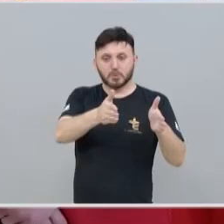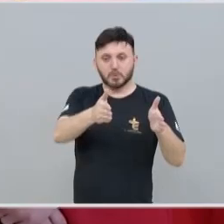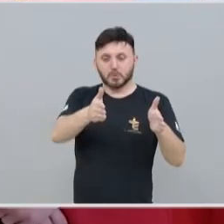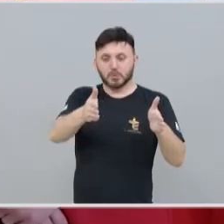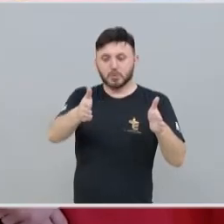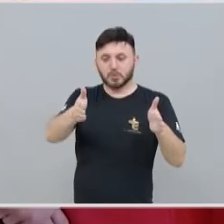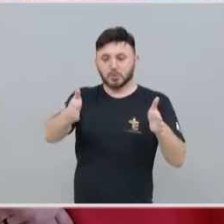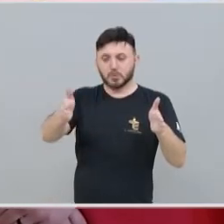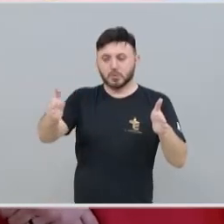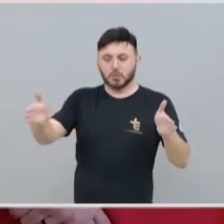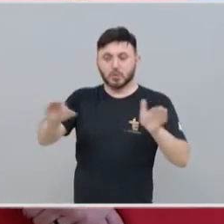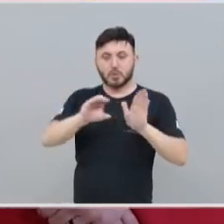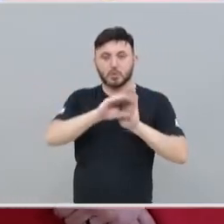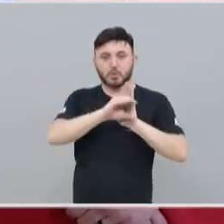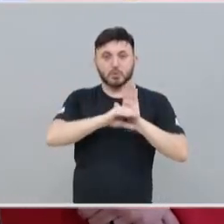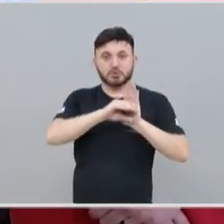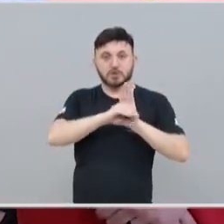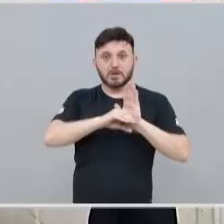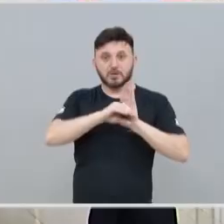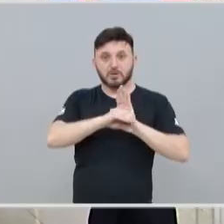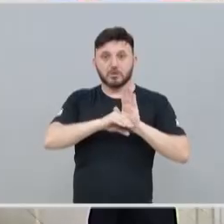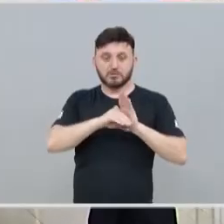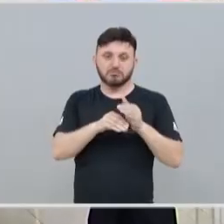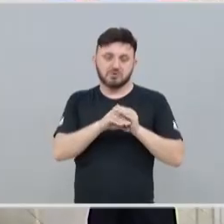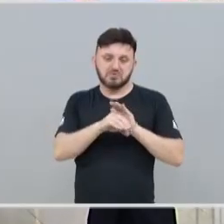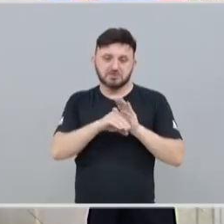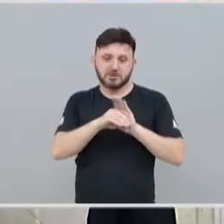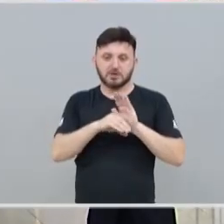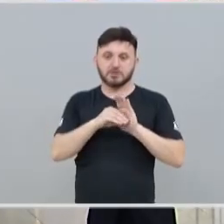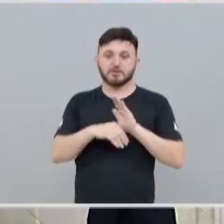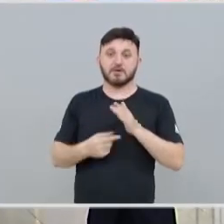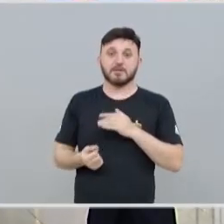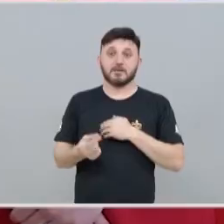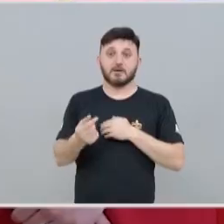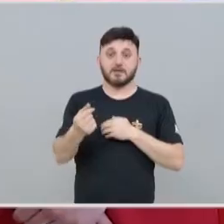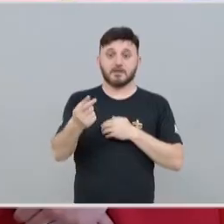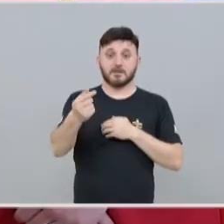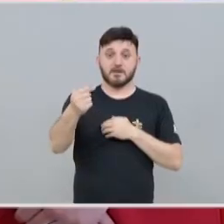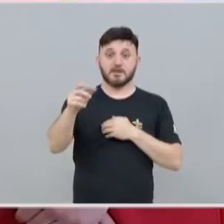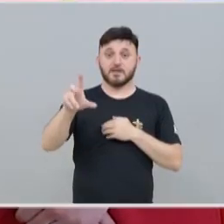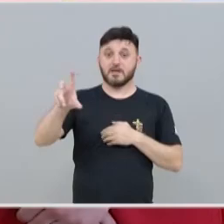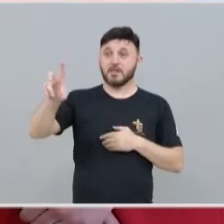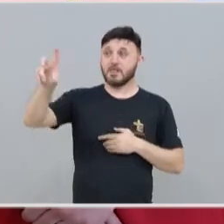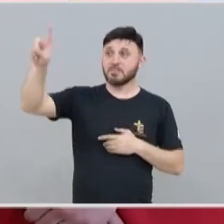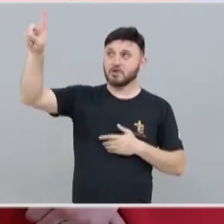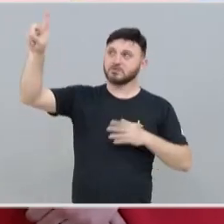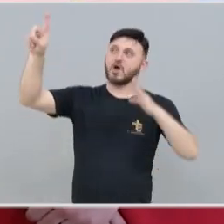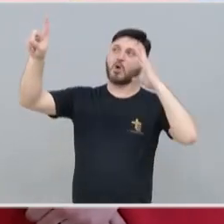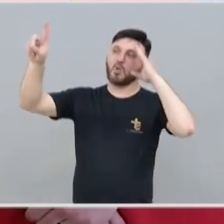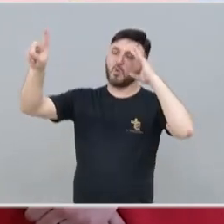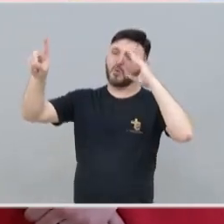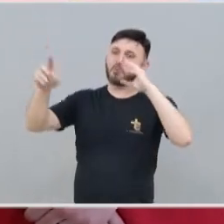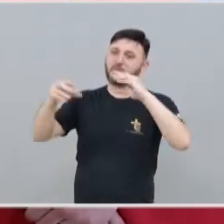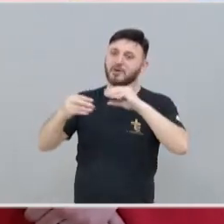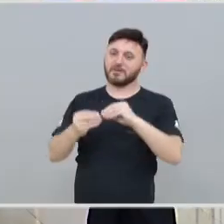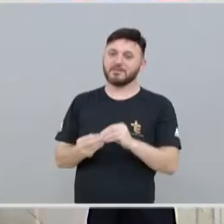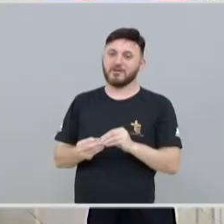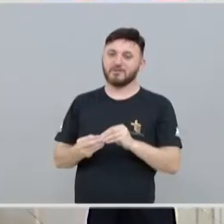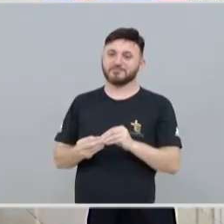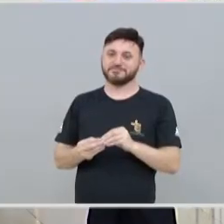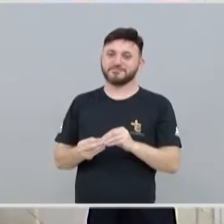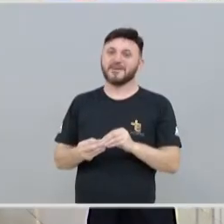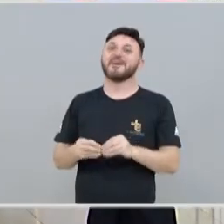conceito de eternidade então deus compreendeu se ter a